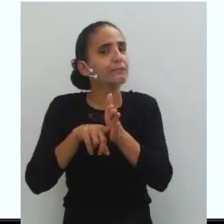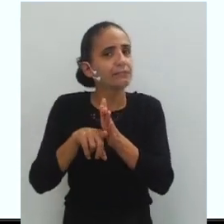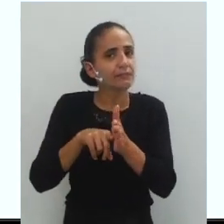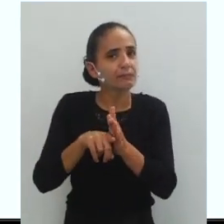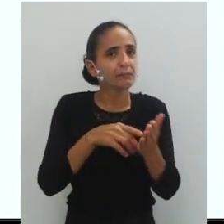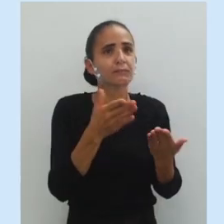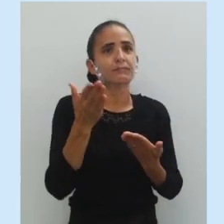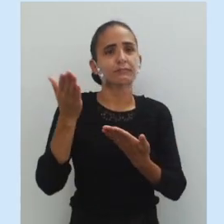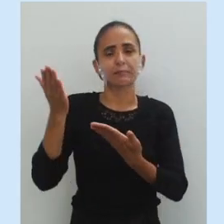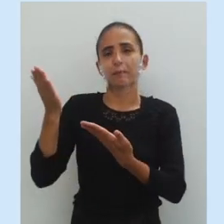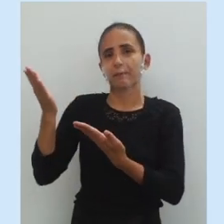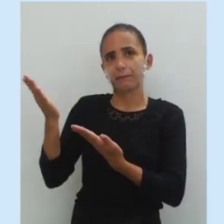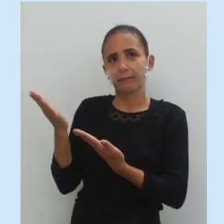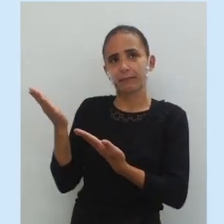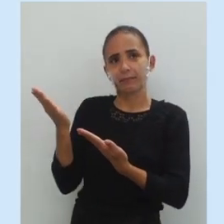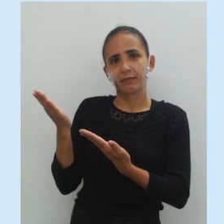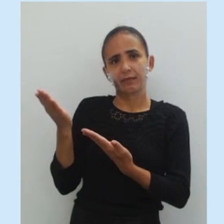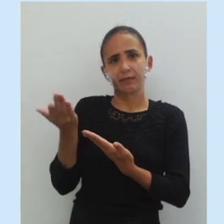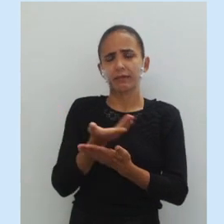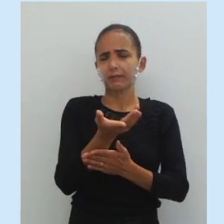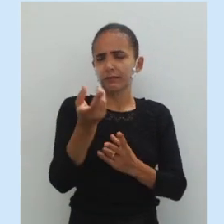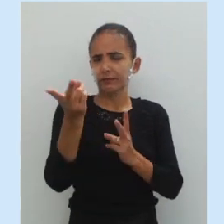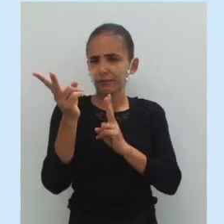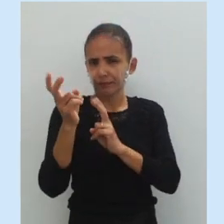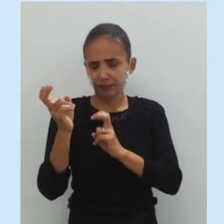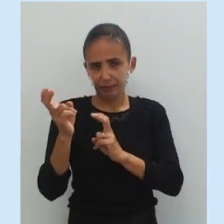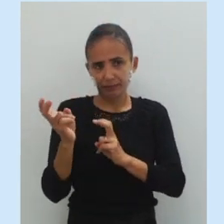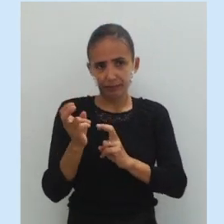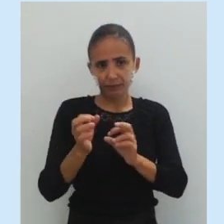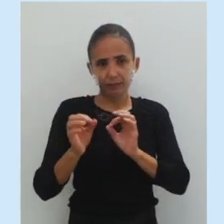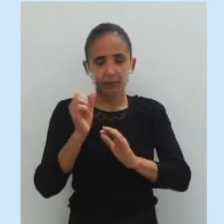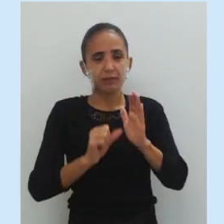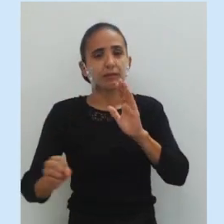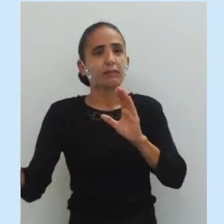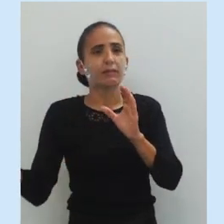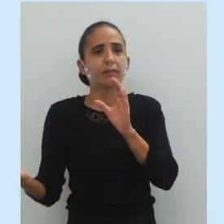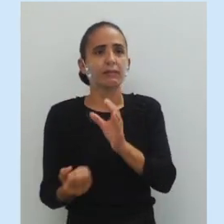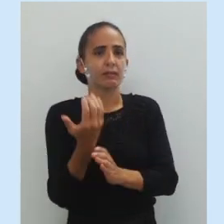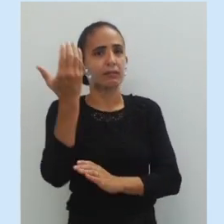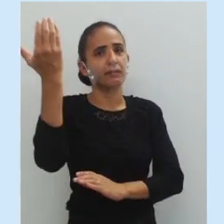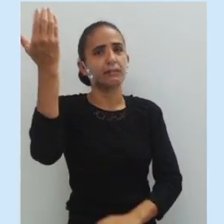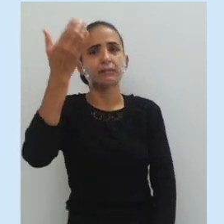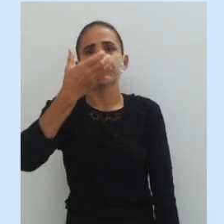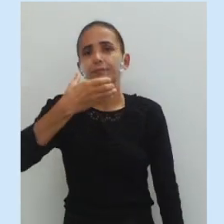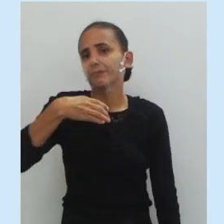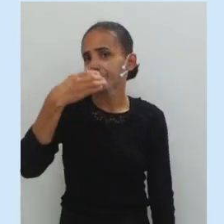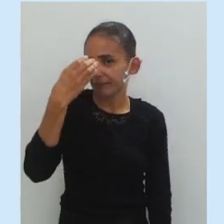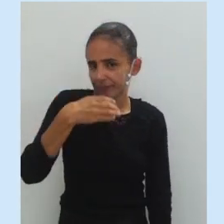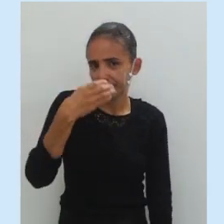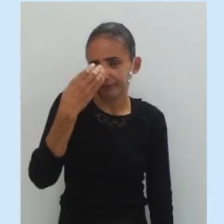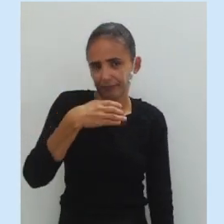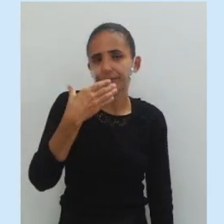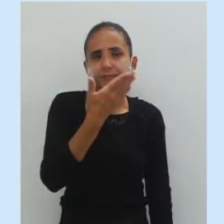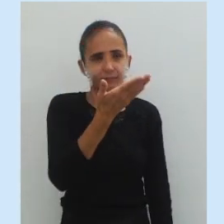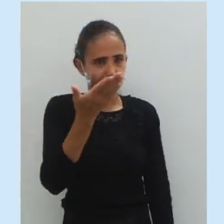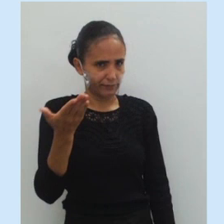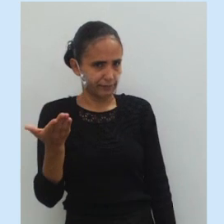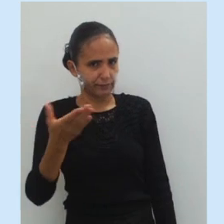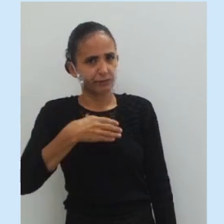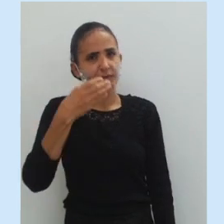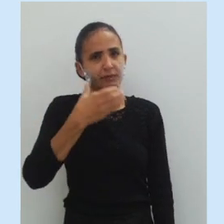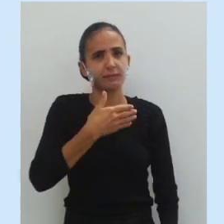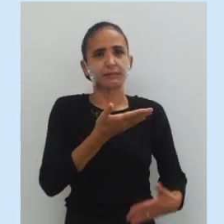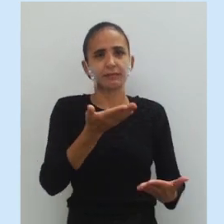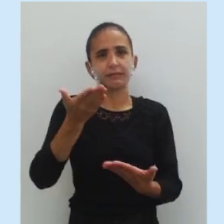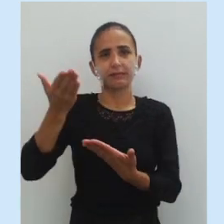vocês observassem aí na telinha, a imagem dele, que foi o fundador da Apple, ou seja, eu estou falando aí